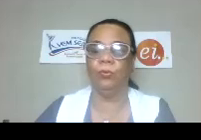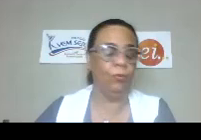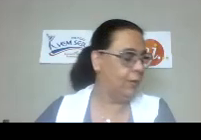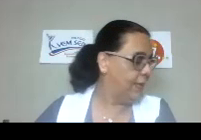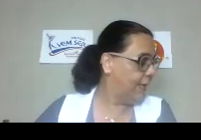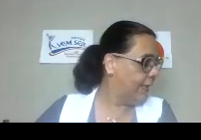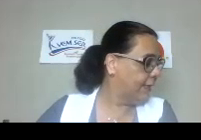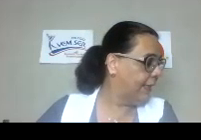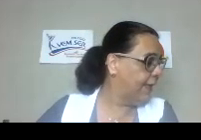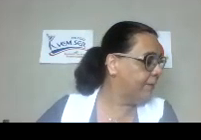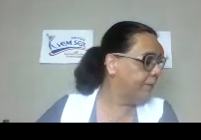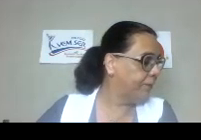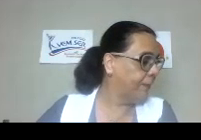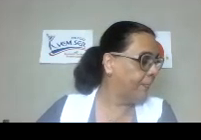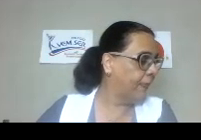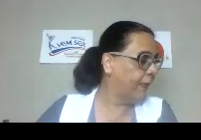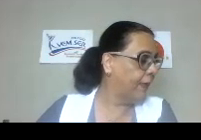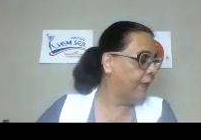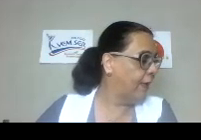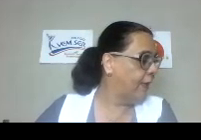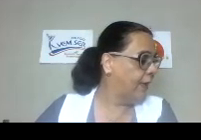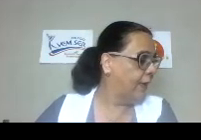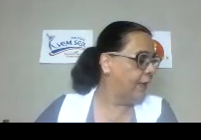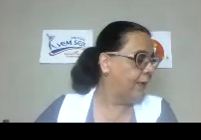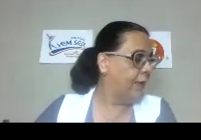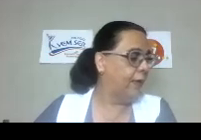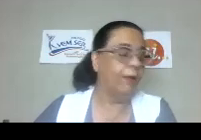troco? Tá?